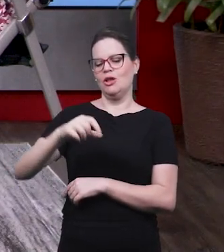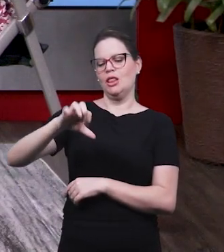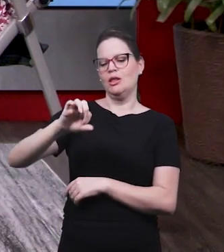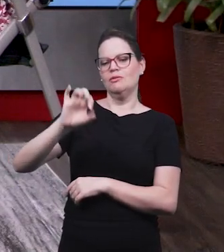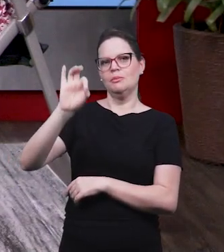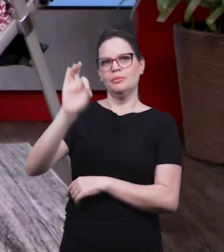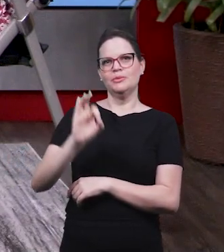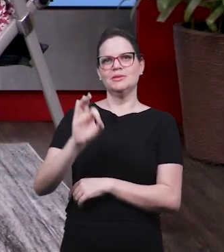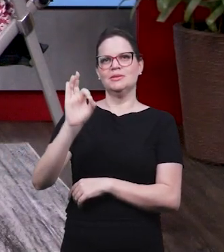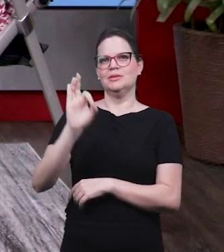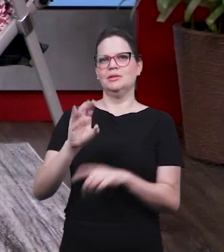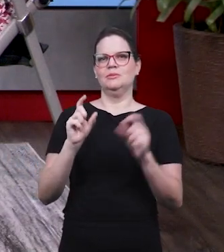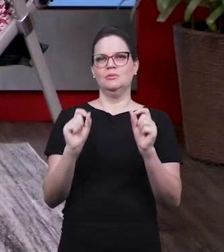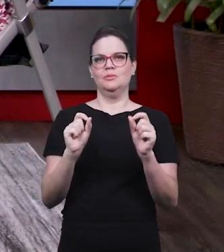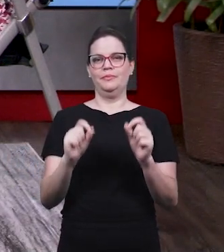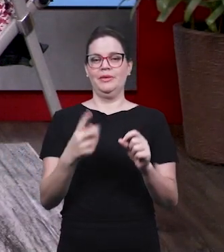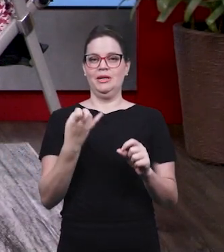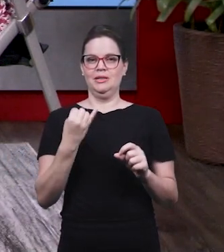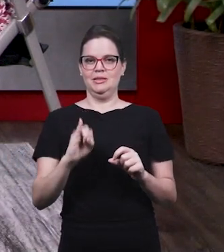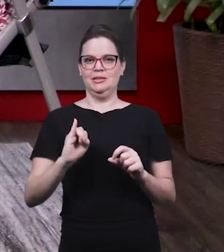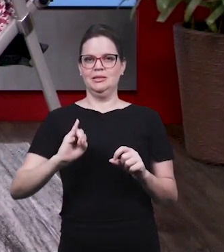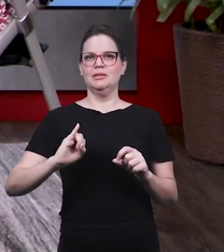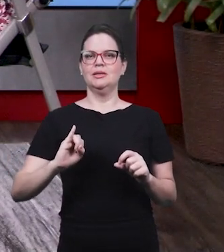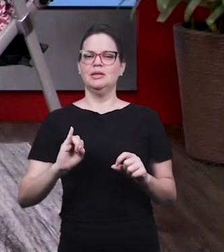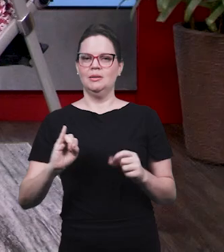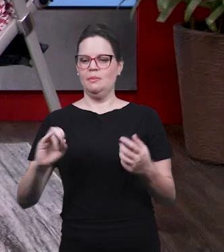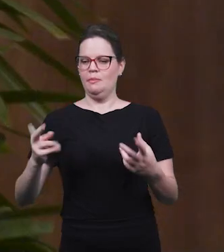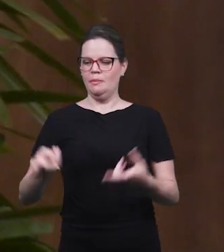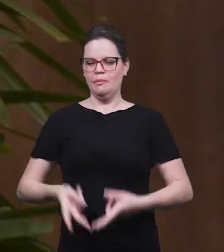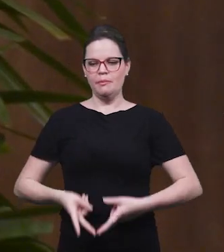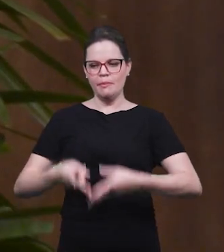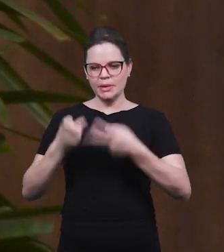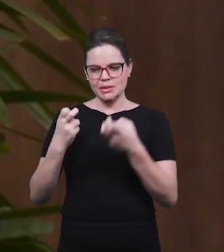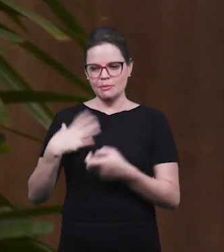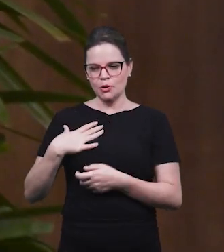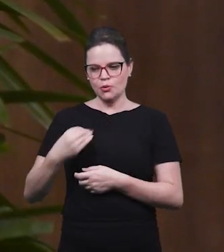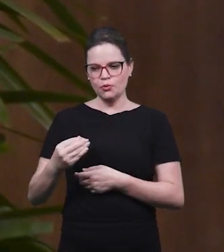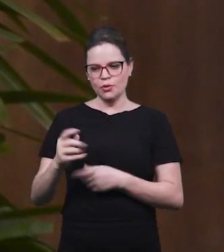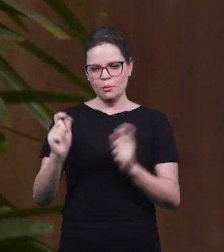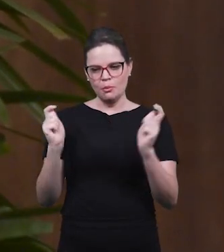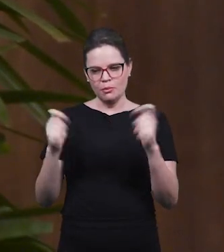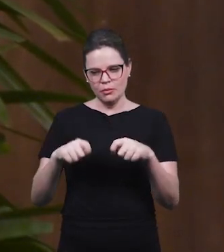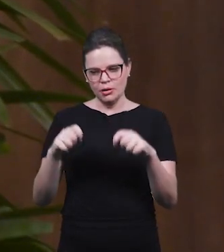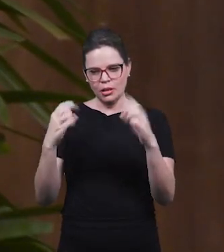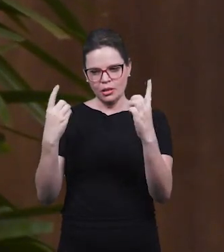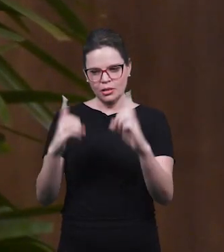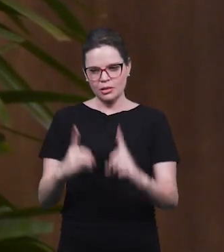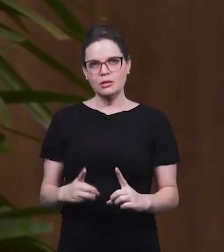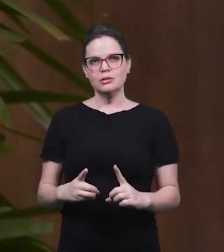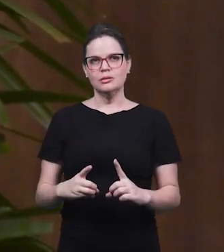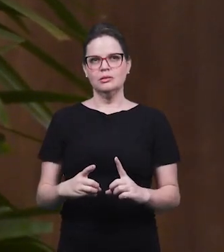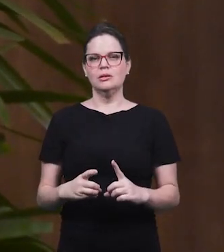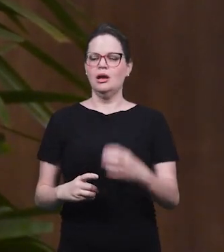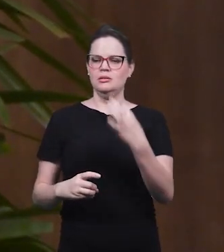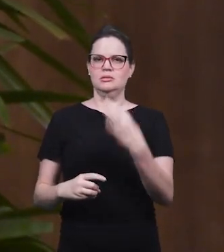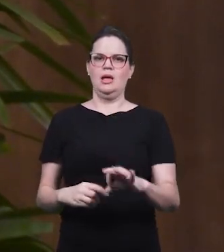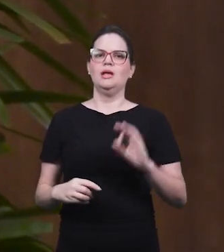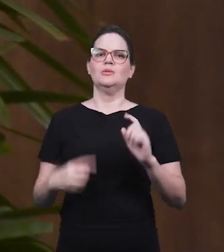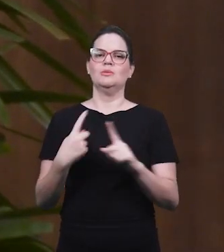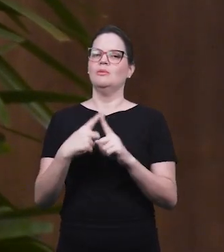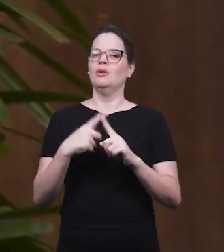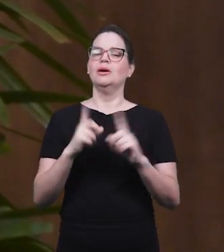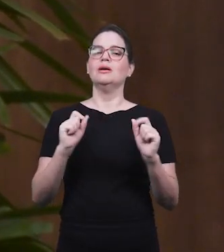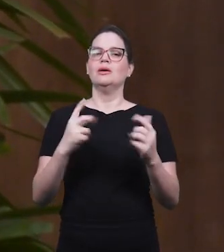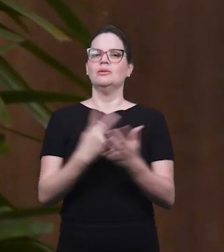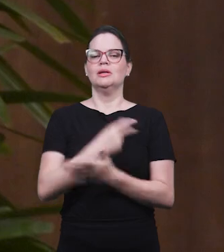99,9% quando tem alguma sensação de que há alguma coisa errada com o filho, é certo, não é, doutora? Porque os pais é aqueles